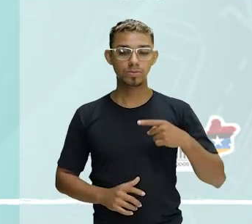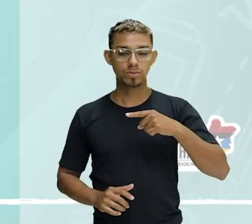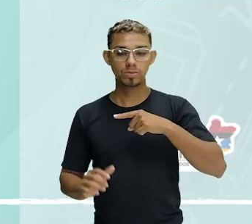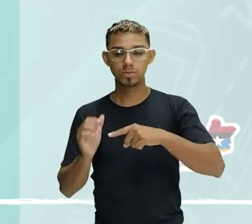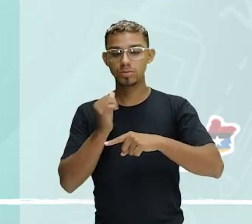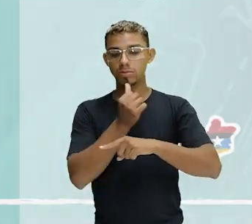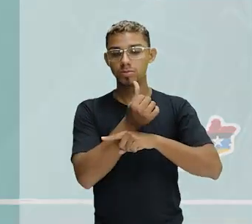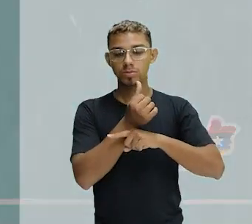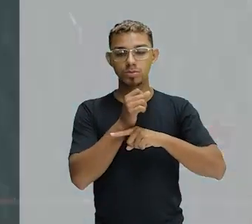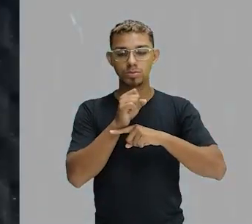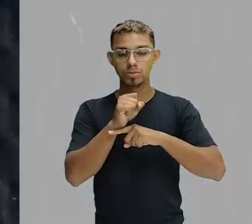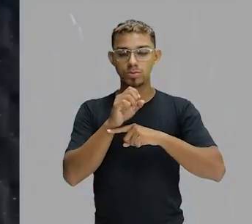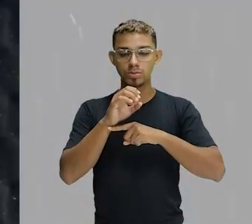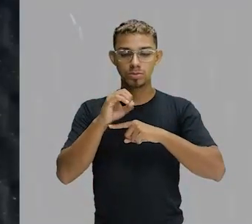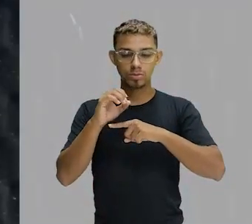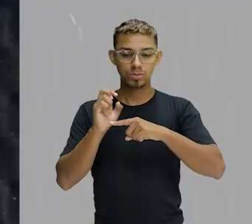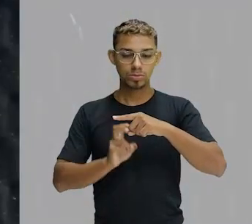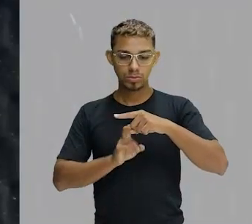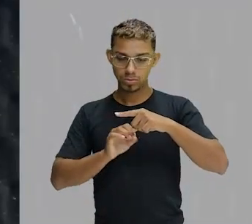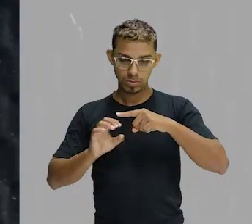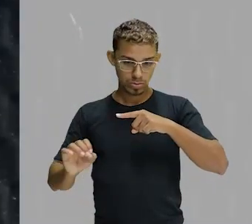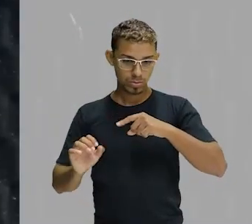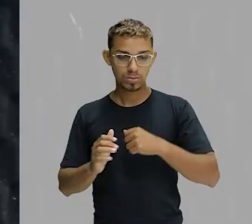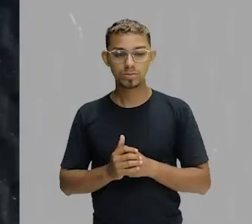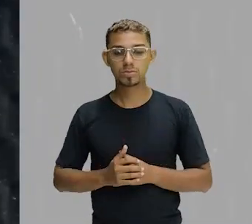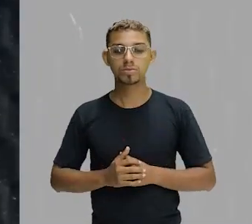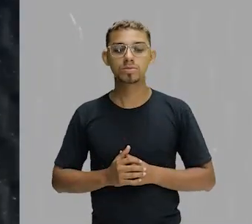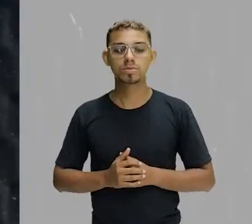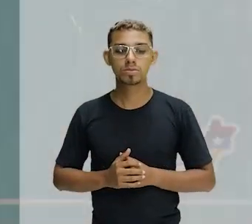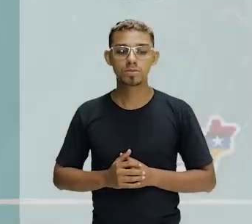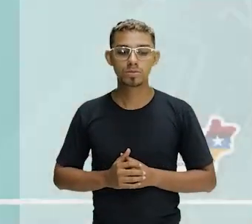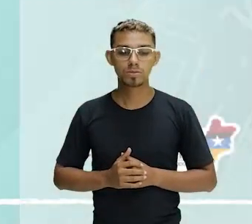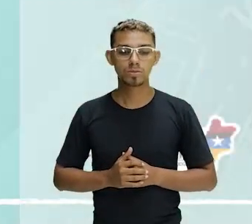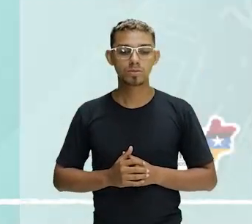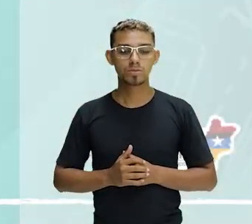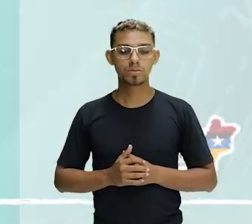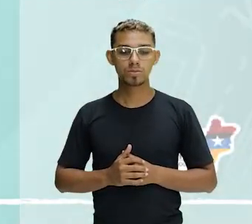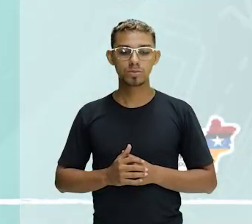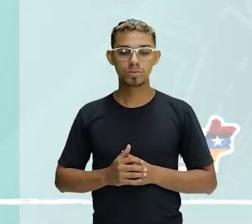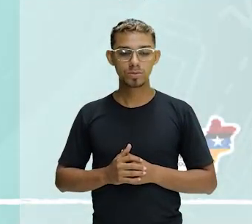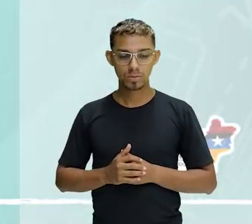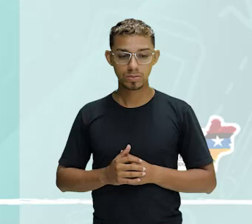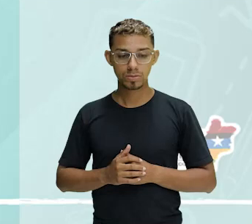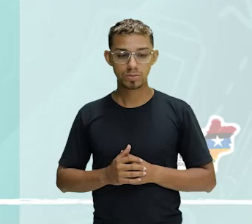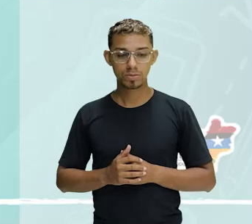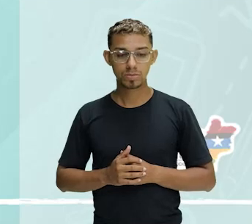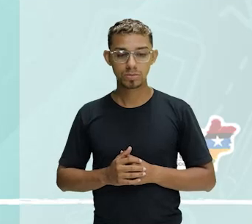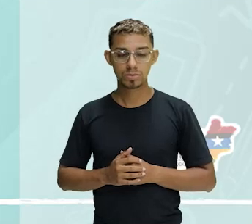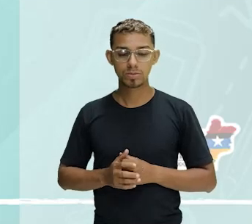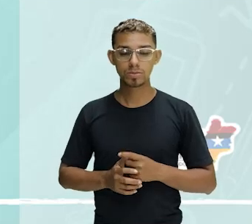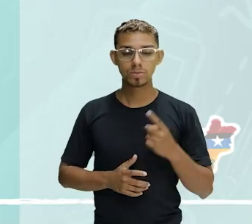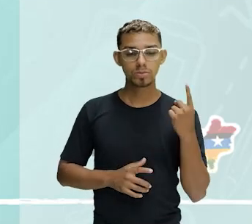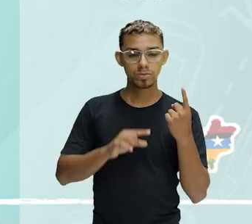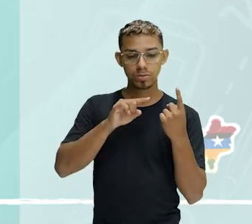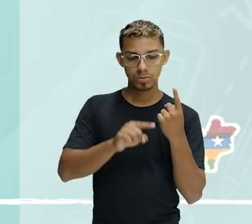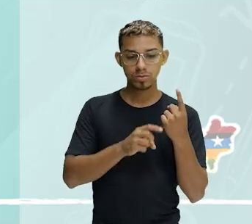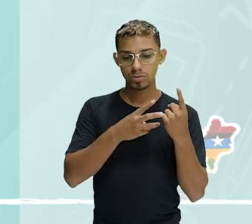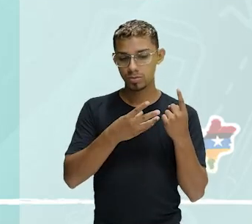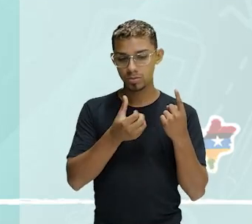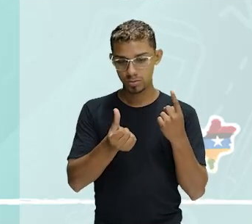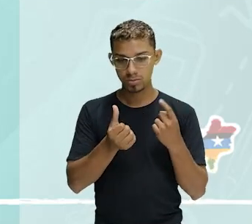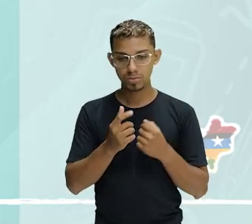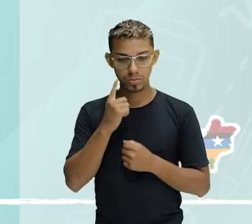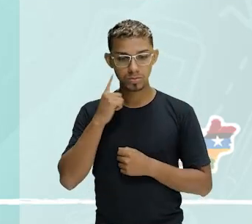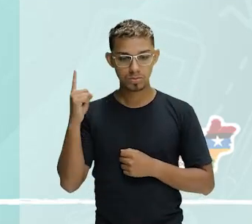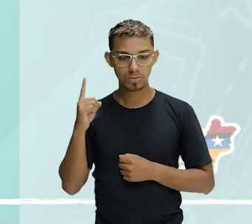Então, ele vai passar dividindo. E o resultado dessa divisão vai dar para nós 1,36. De novo, auxílio da calculadora, mas essa